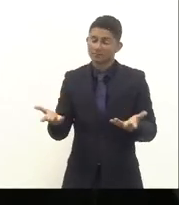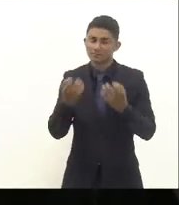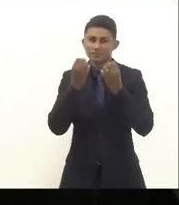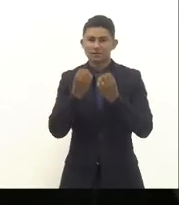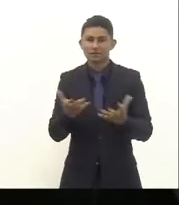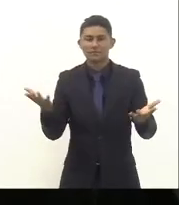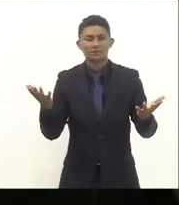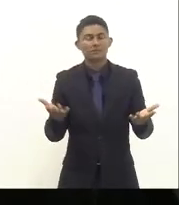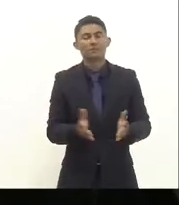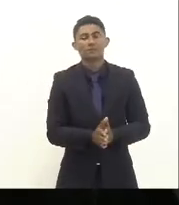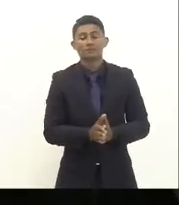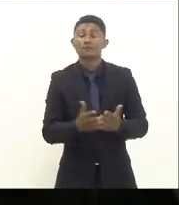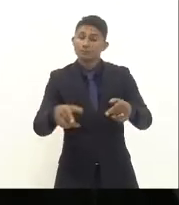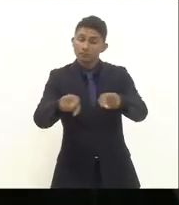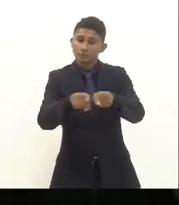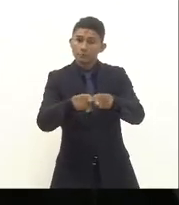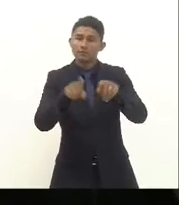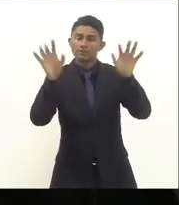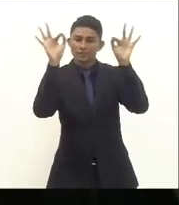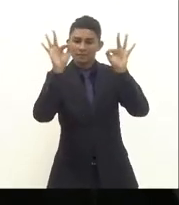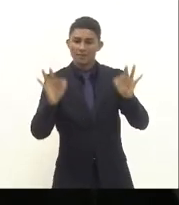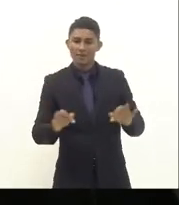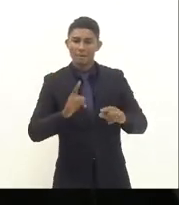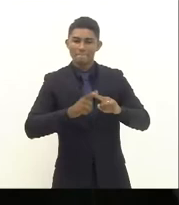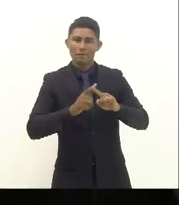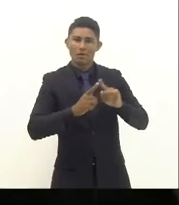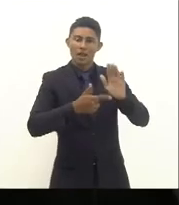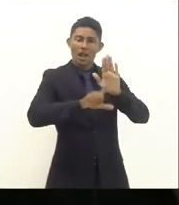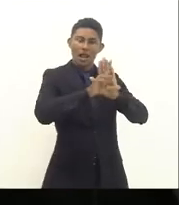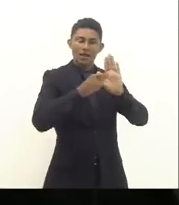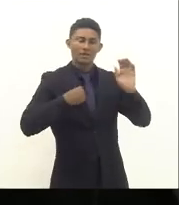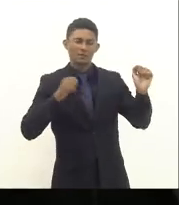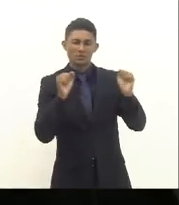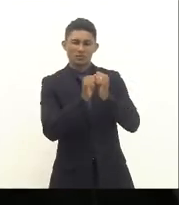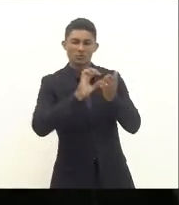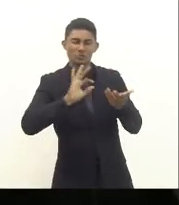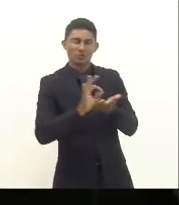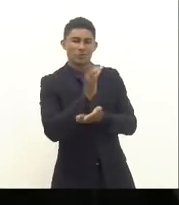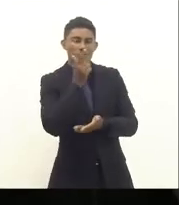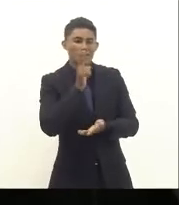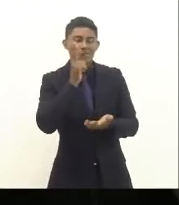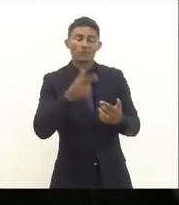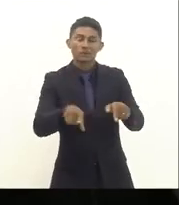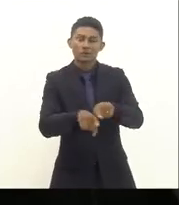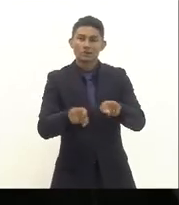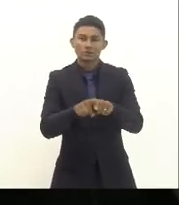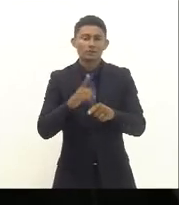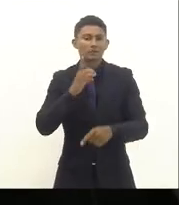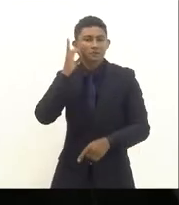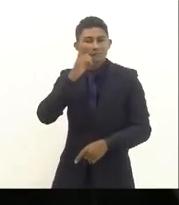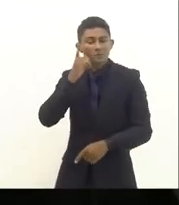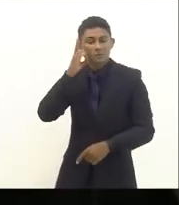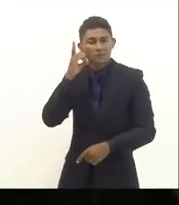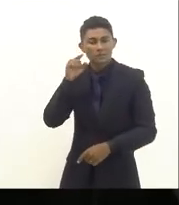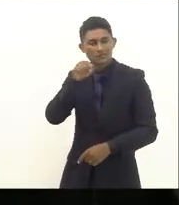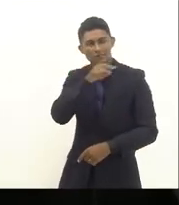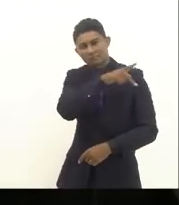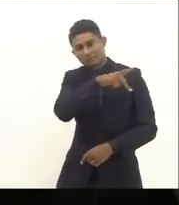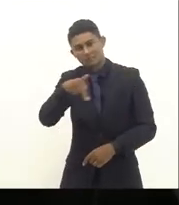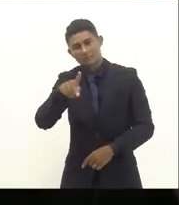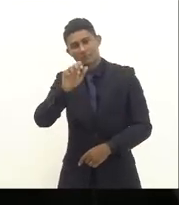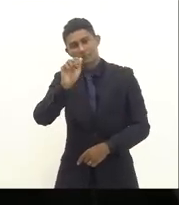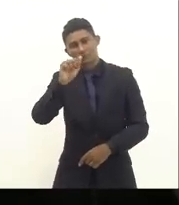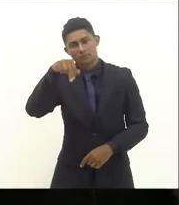eu fico também feliz por você qual toda essa lei e Agradeço também o deputado nosso presidência Siciliano